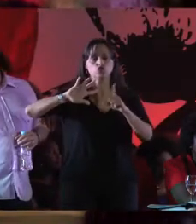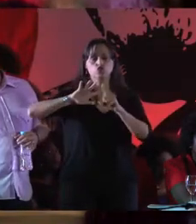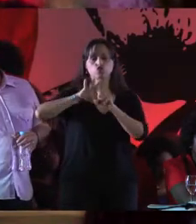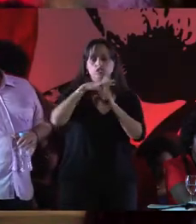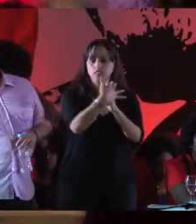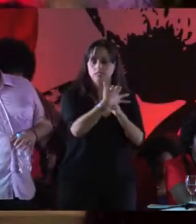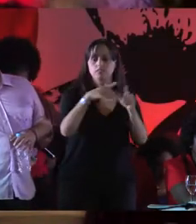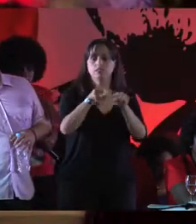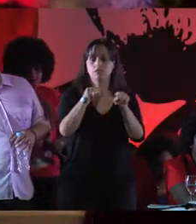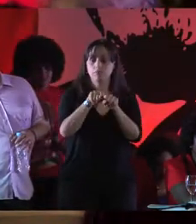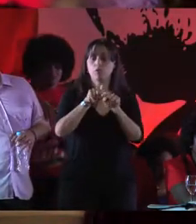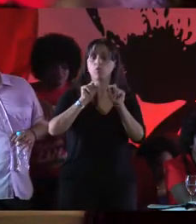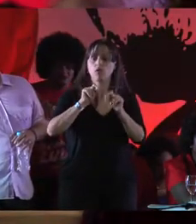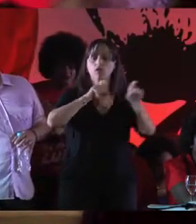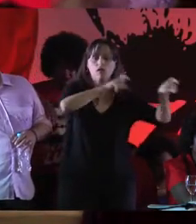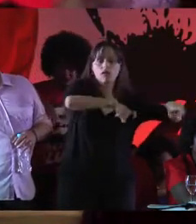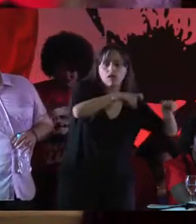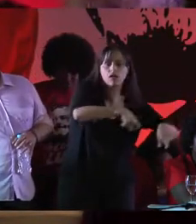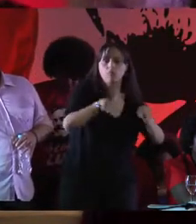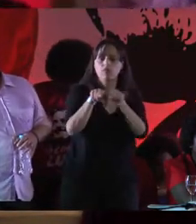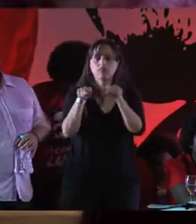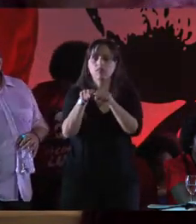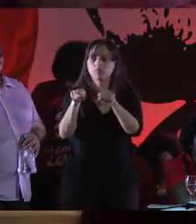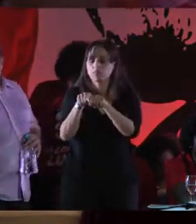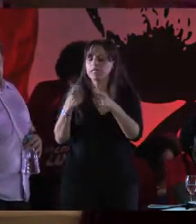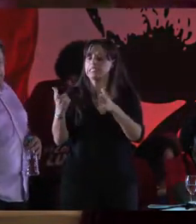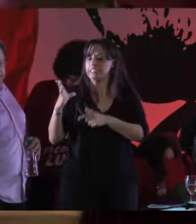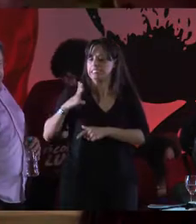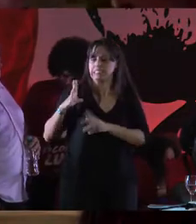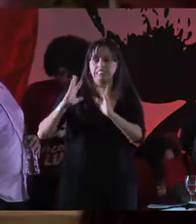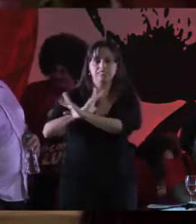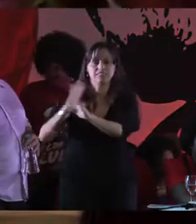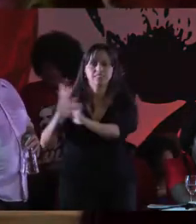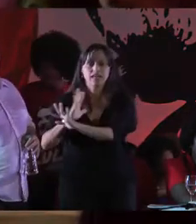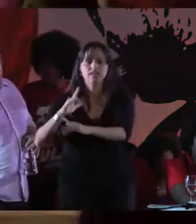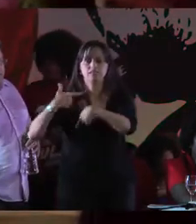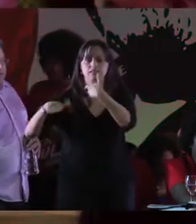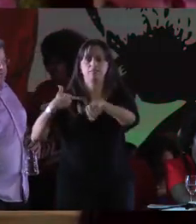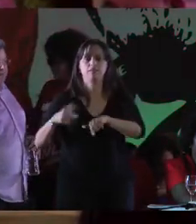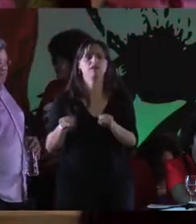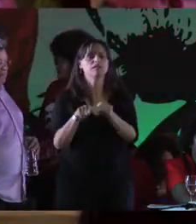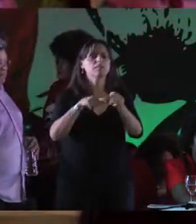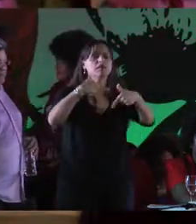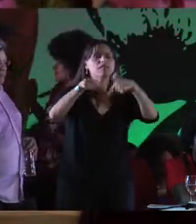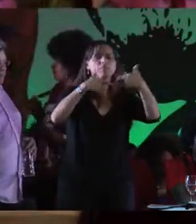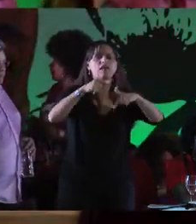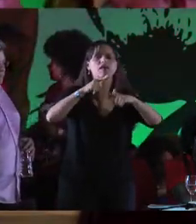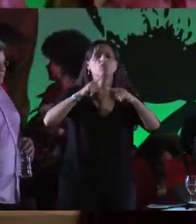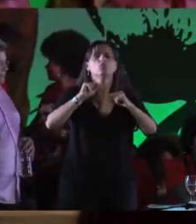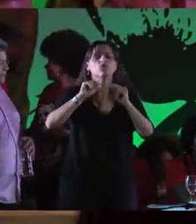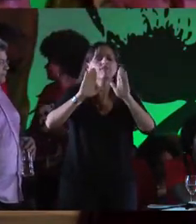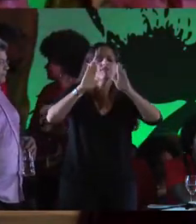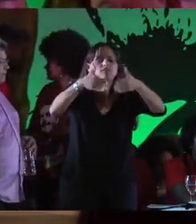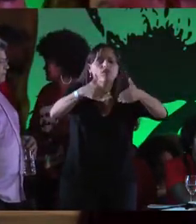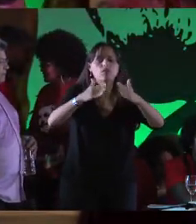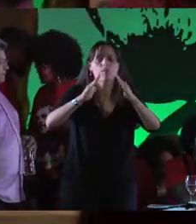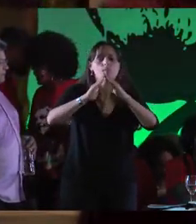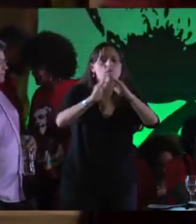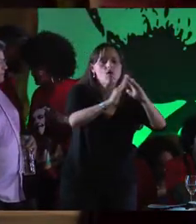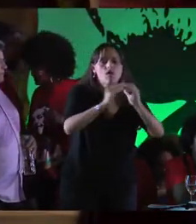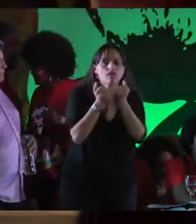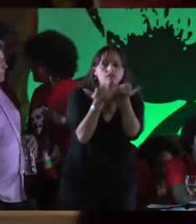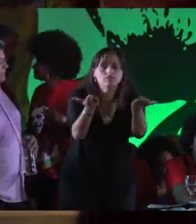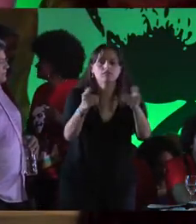cidade, sindicalistas, trabalhadores pela, batalhadores pela moradia, pela reforma agrária, nos